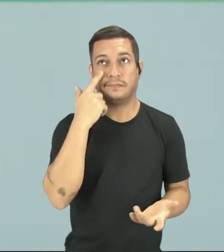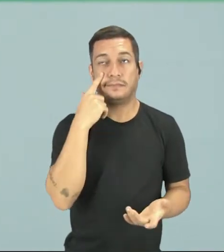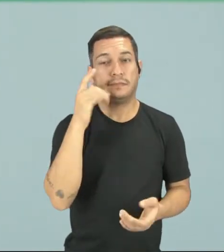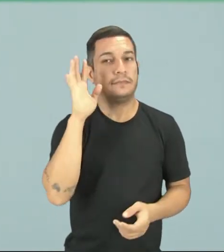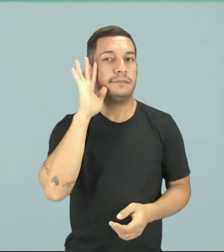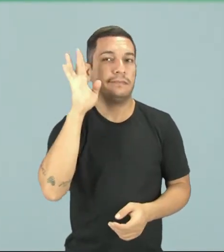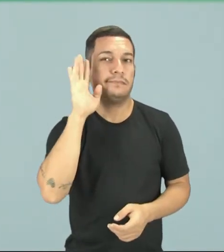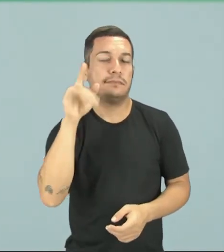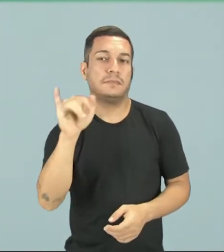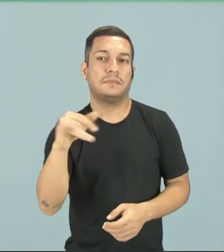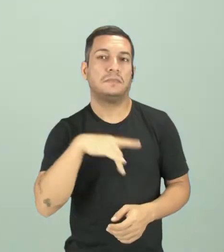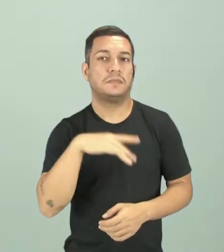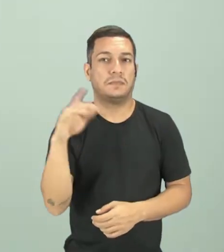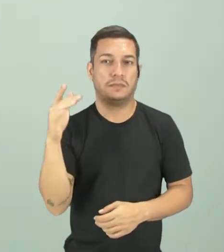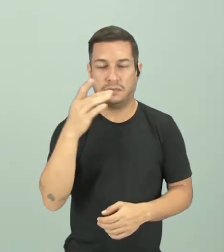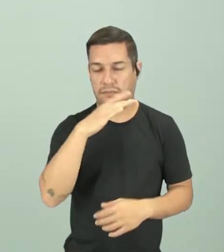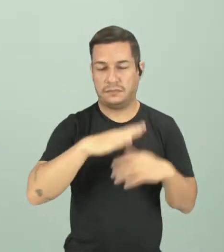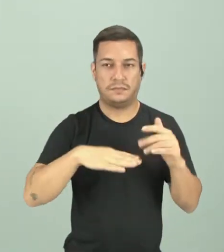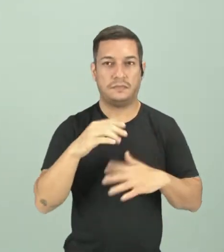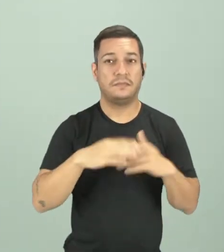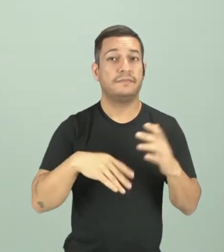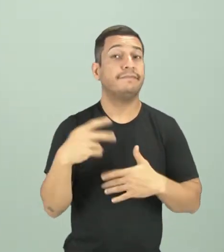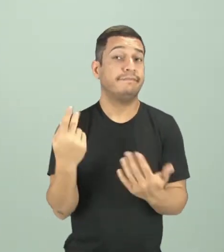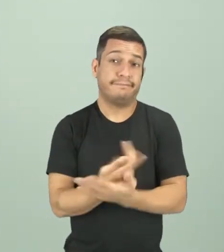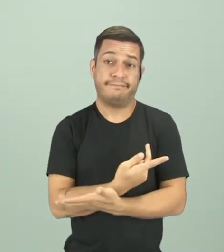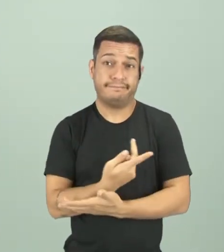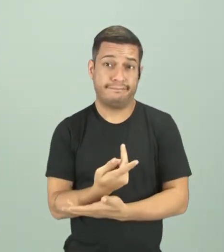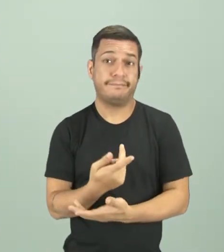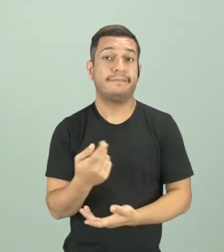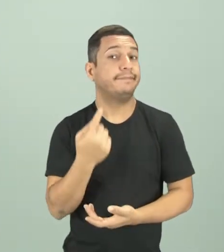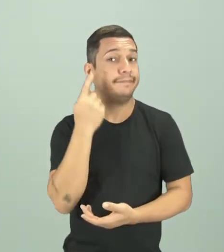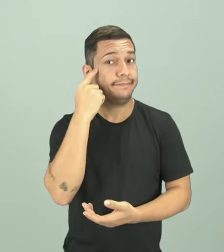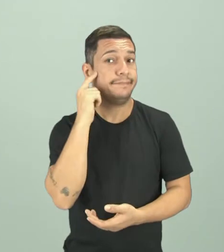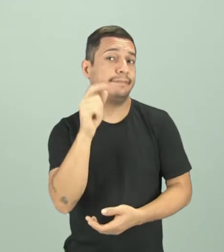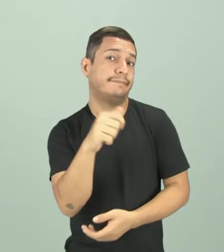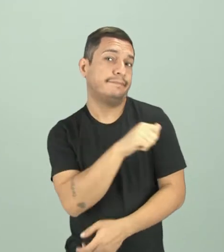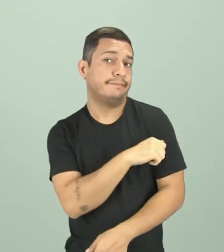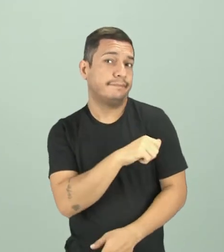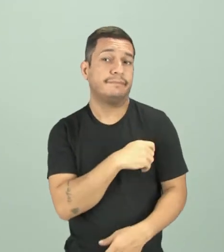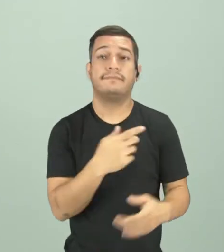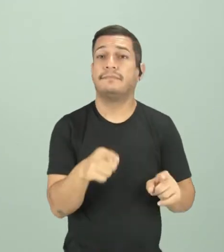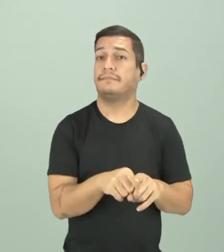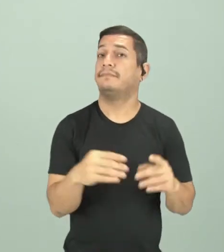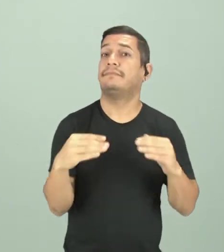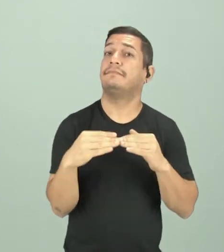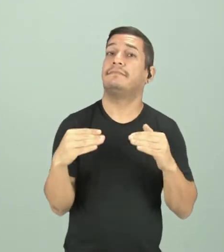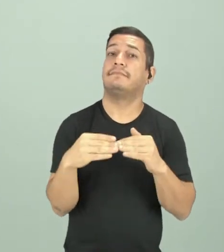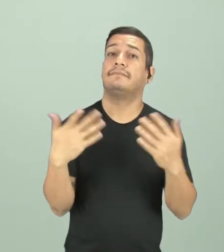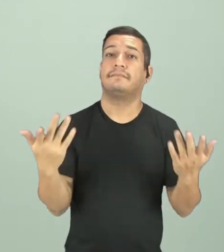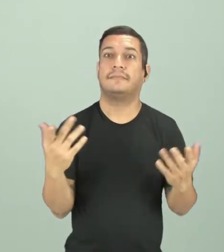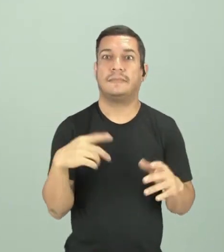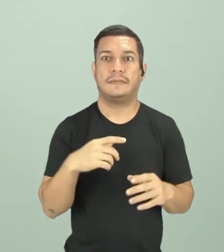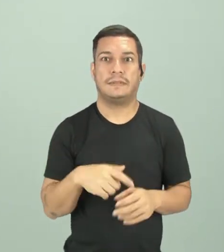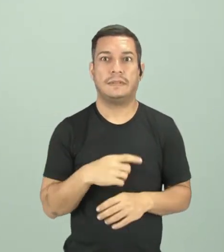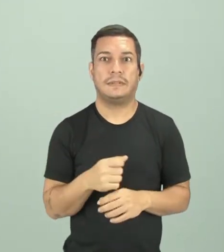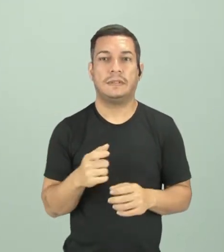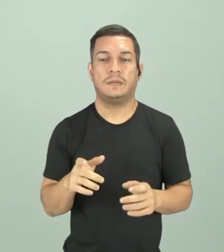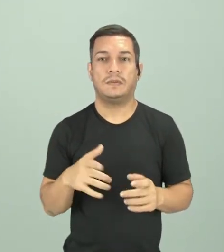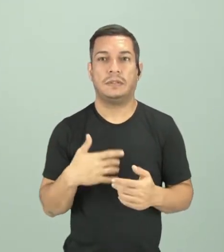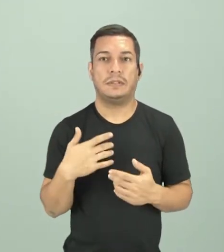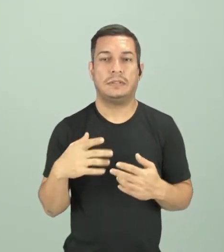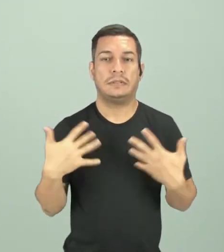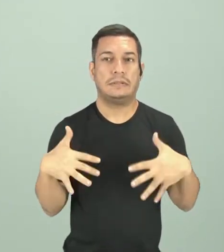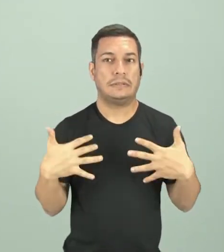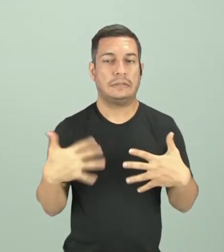vamos imaginar se até os grandes atletas erram os lances livres, imagina um aluno, que está ali, tem toda aquela pressão de ser uma prova e